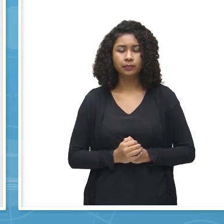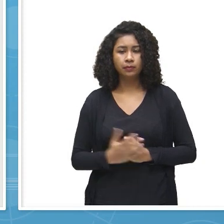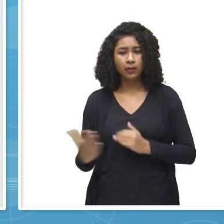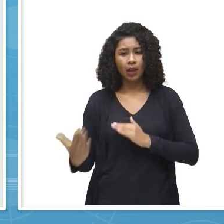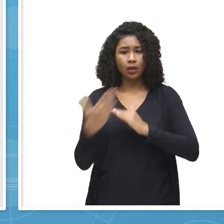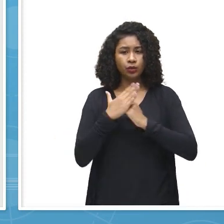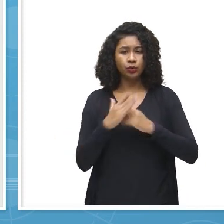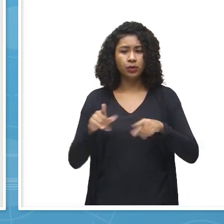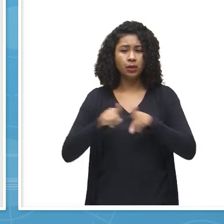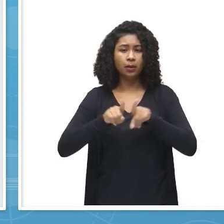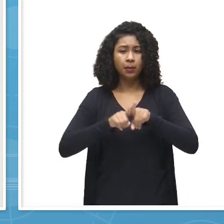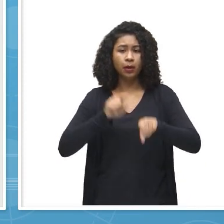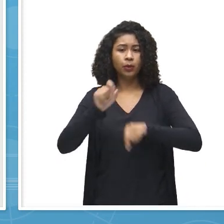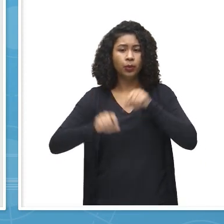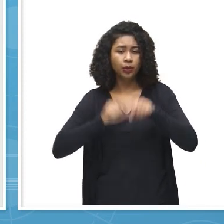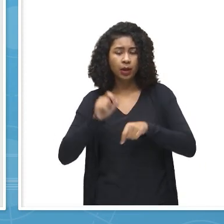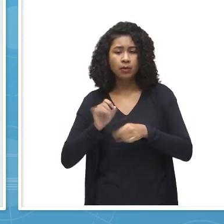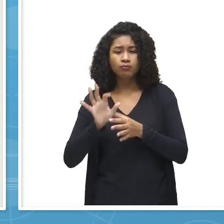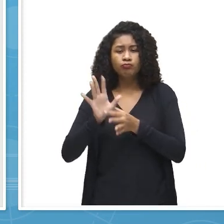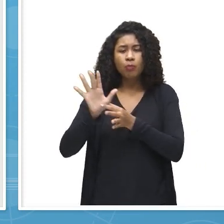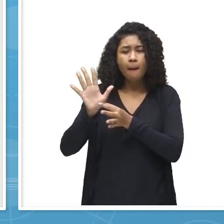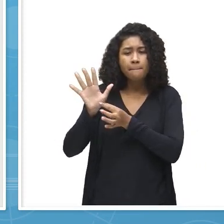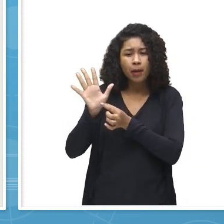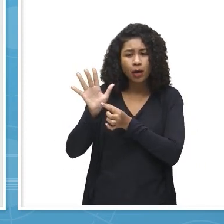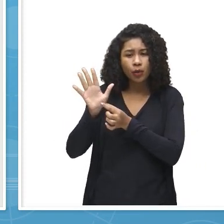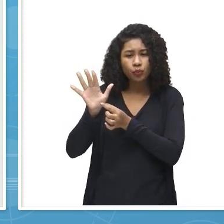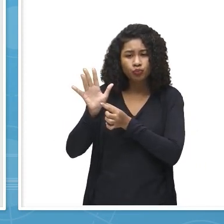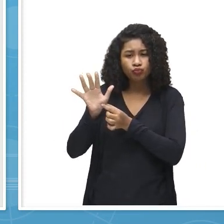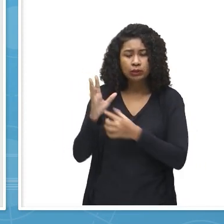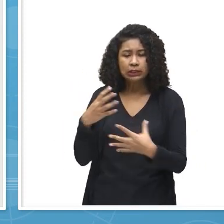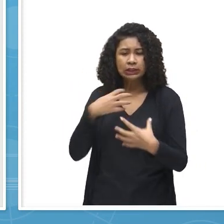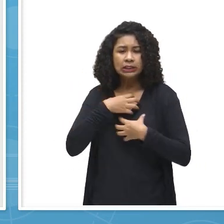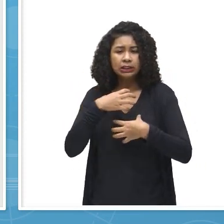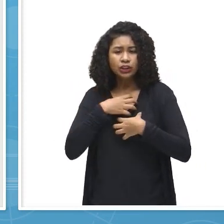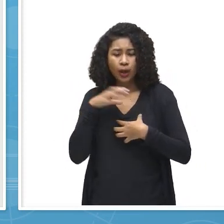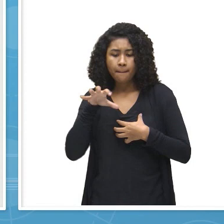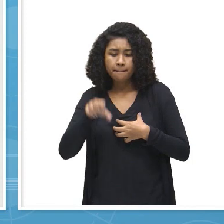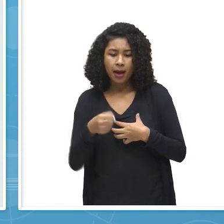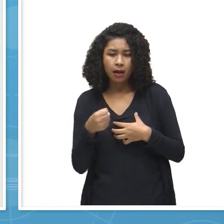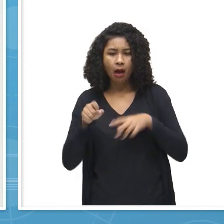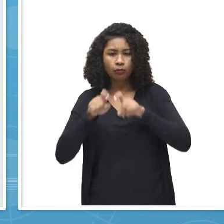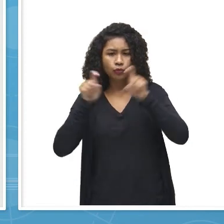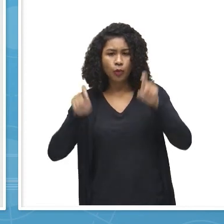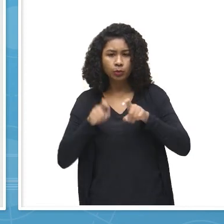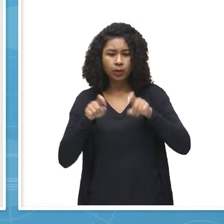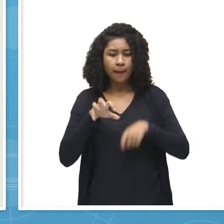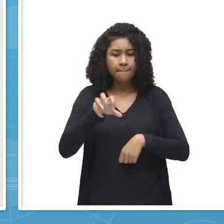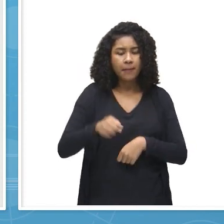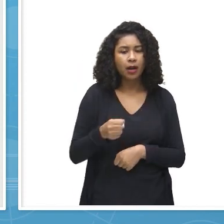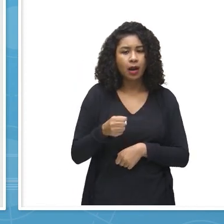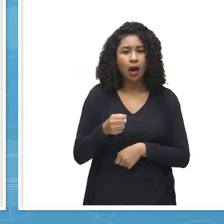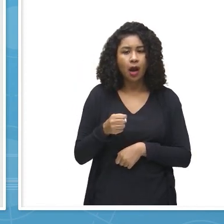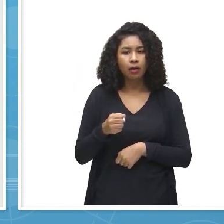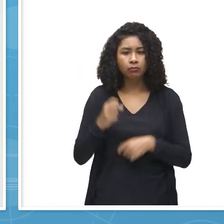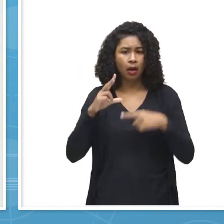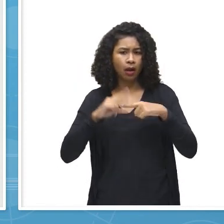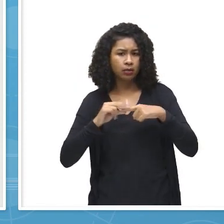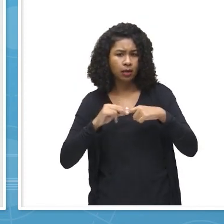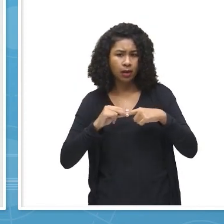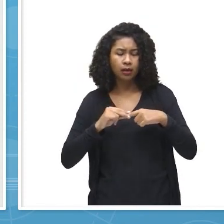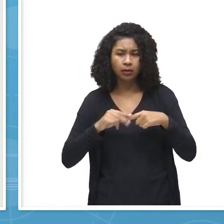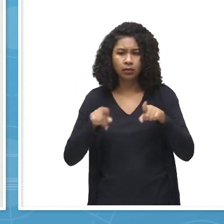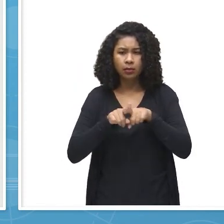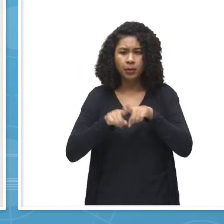o tato não só para a gente sentir, né? Ali pegando na caneta, no nosso computador, mas também nos ajuda ali nos